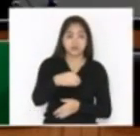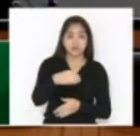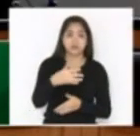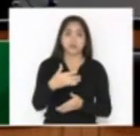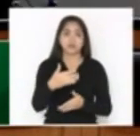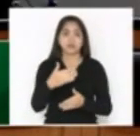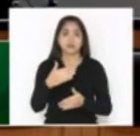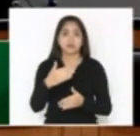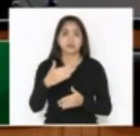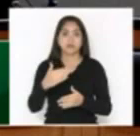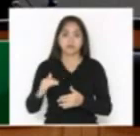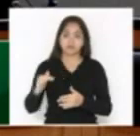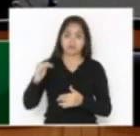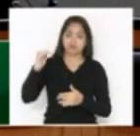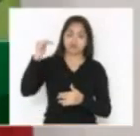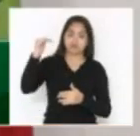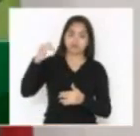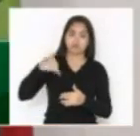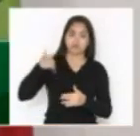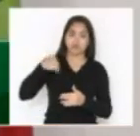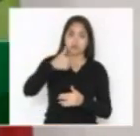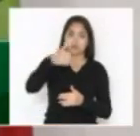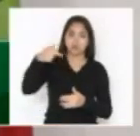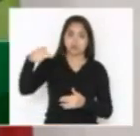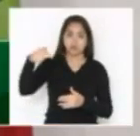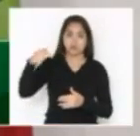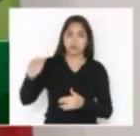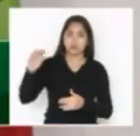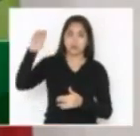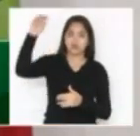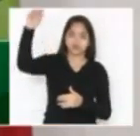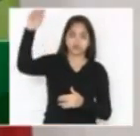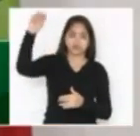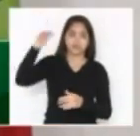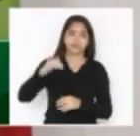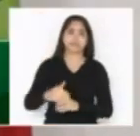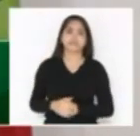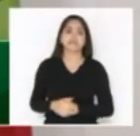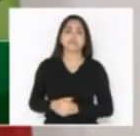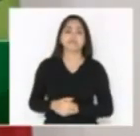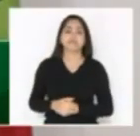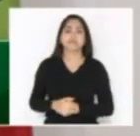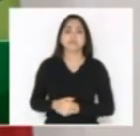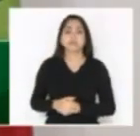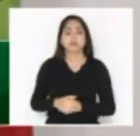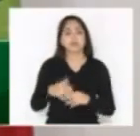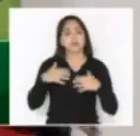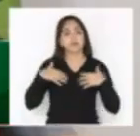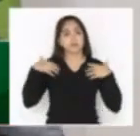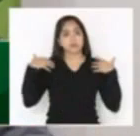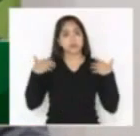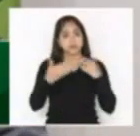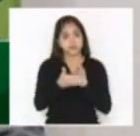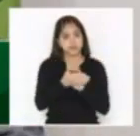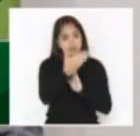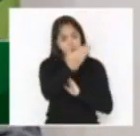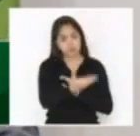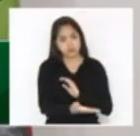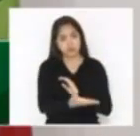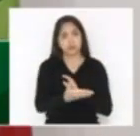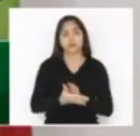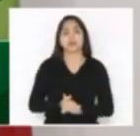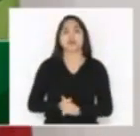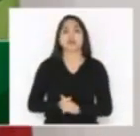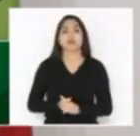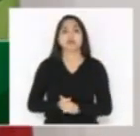completar 17 anos e estão quase maiores do que o pai. Aí quero fazer essa homenagem especial a ele, que tem